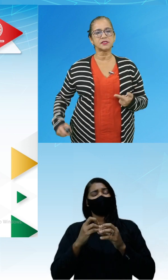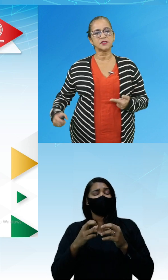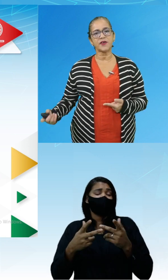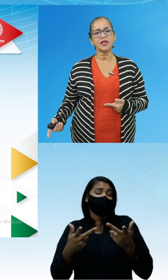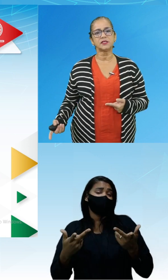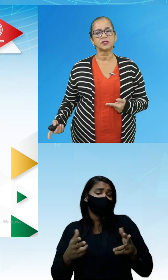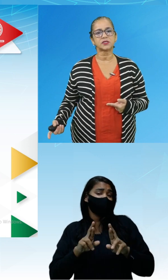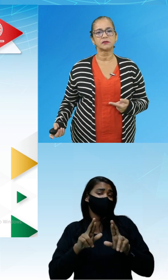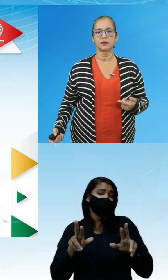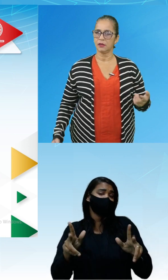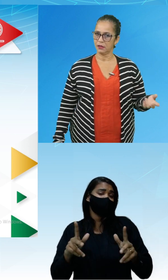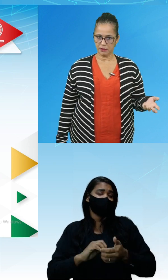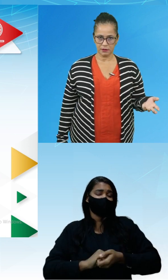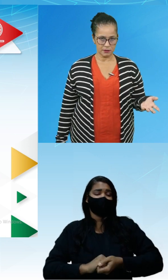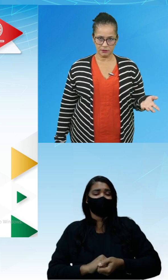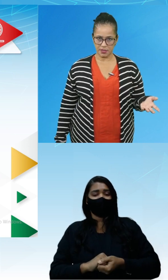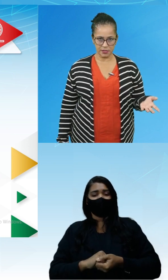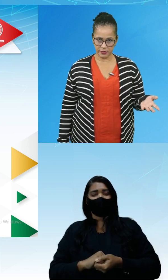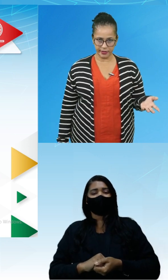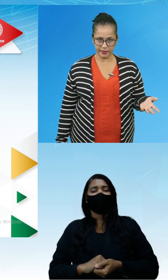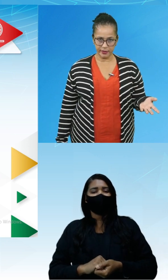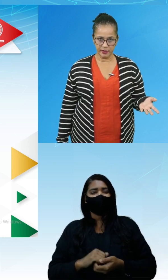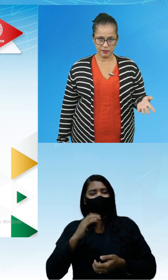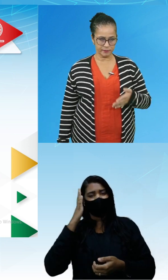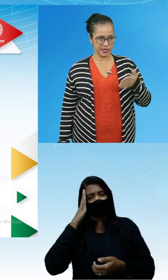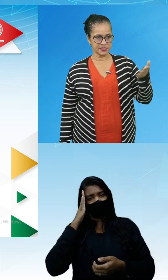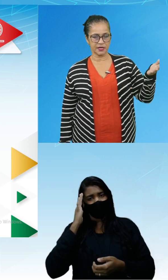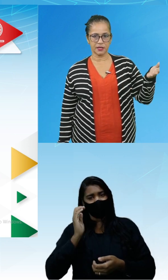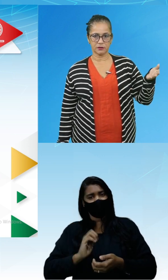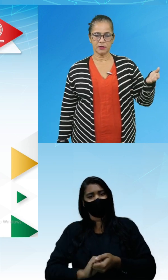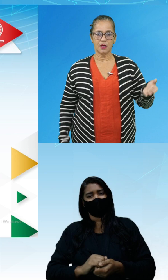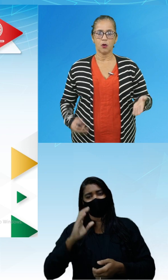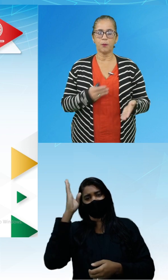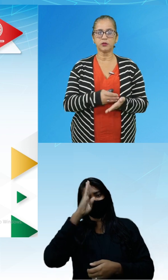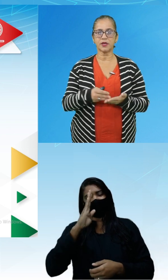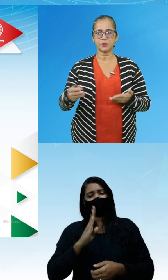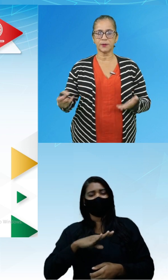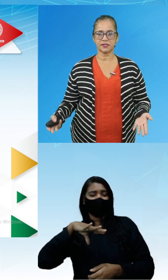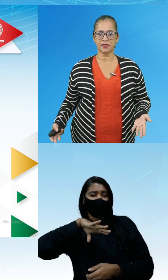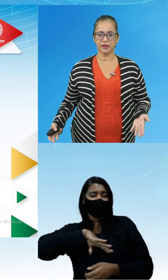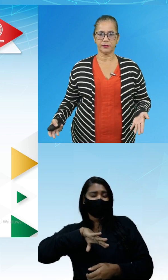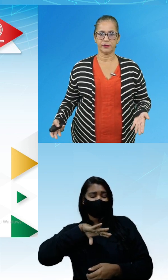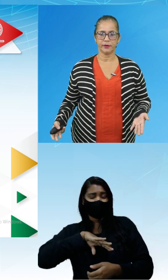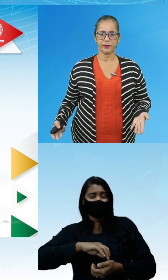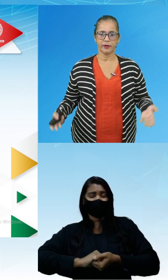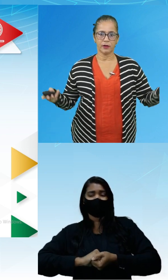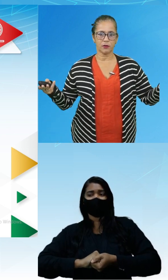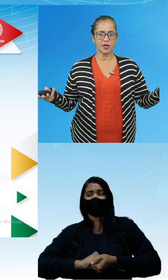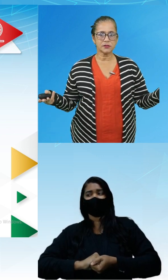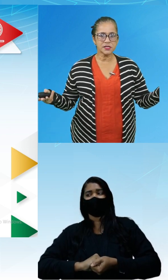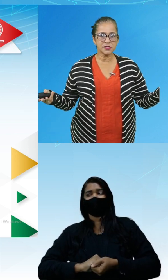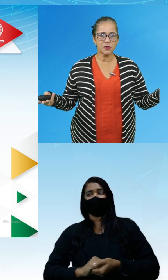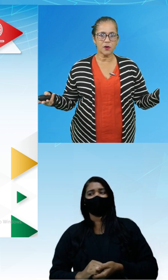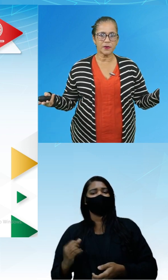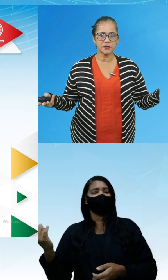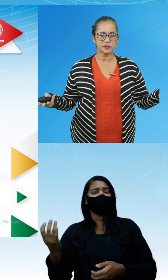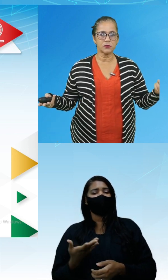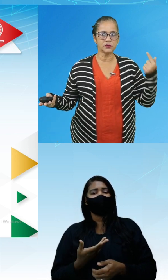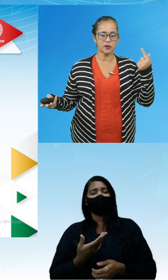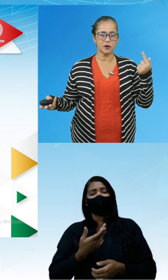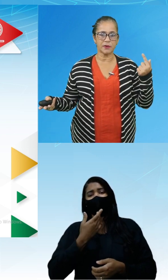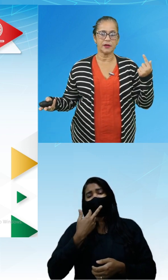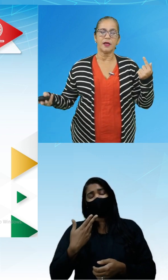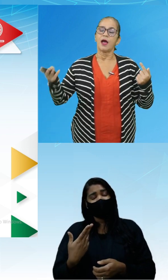étnicos diferentes. Não é? Brasileiro, o português brasileiro. Quantos idiomas?